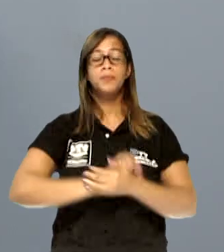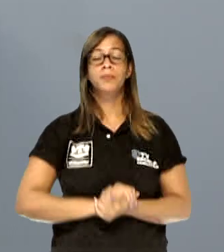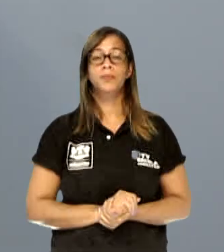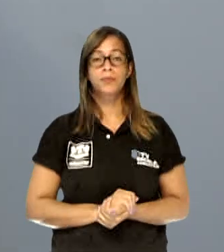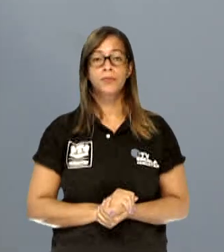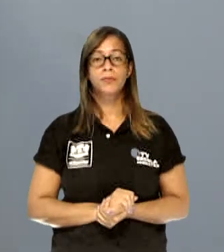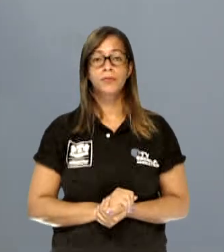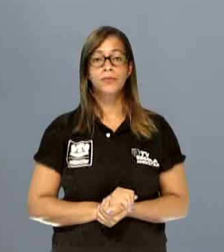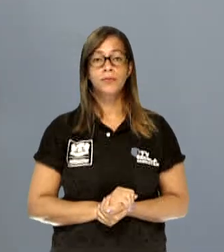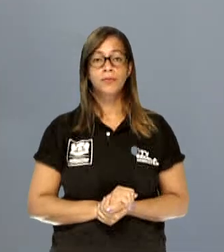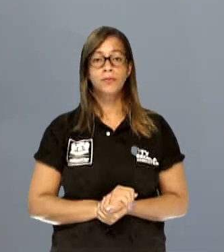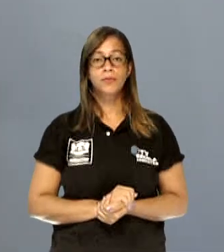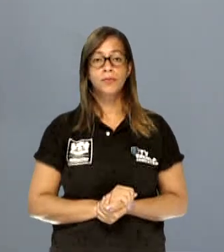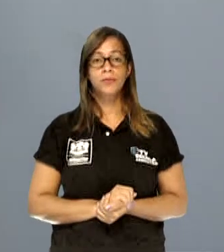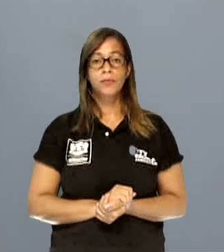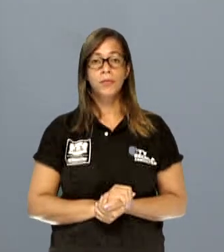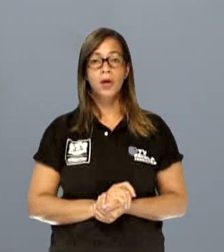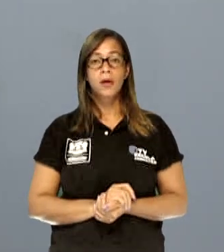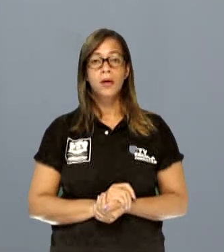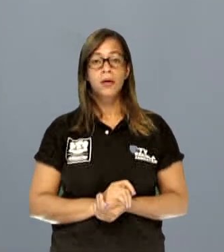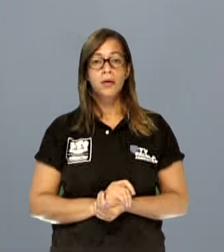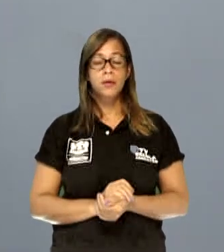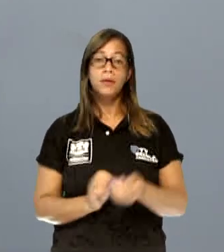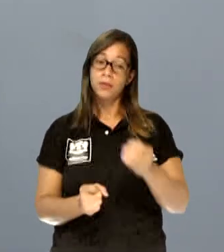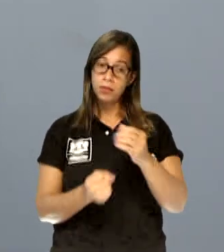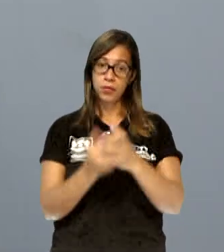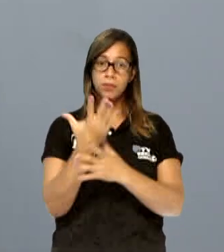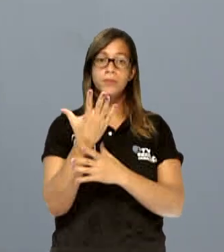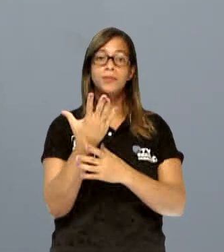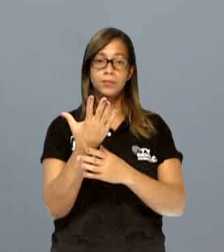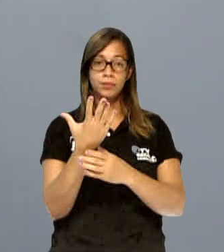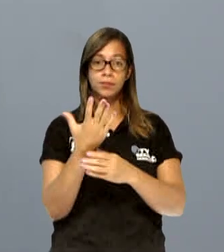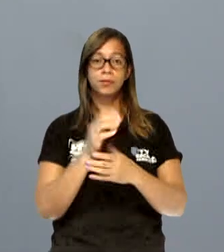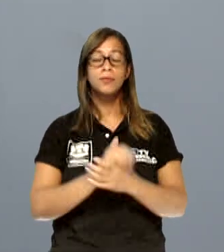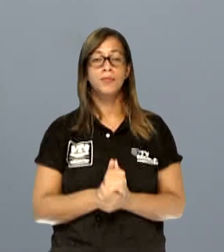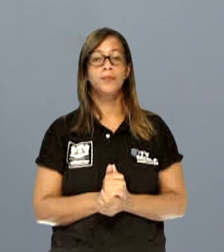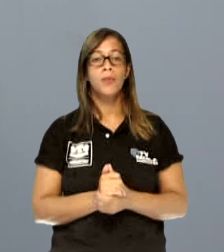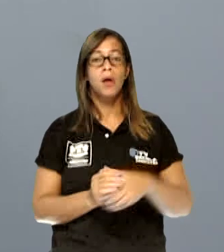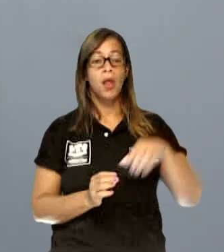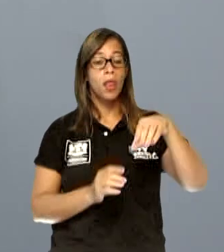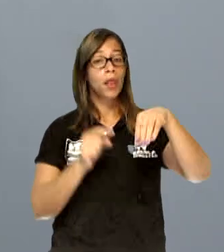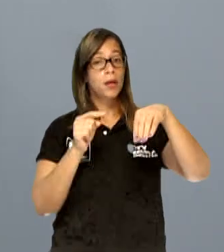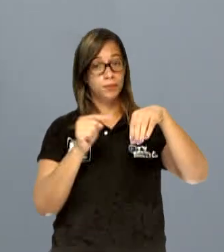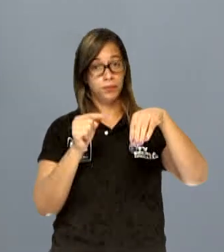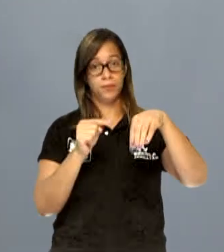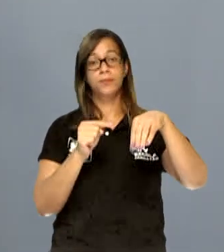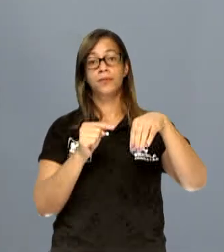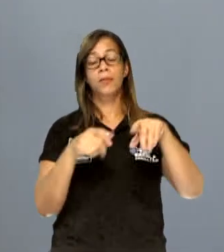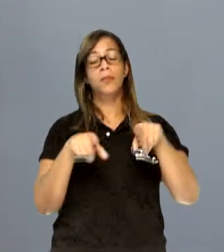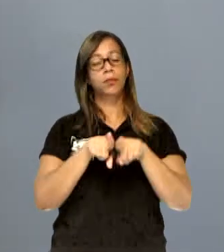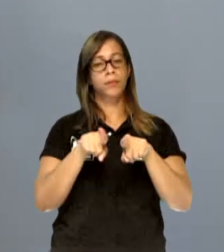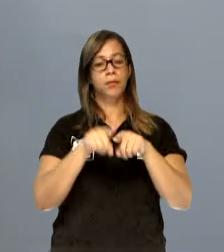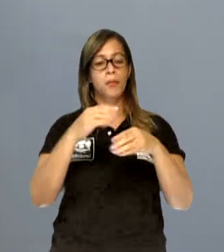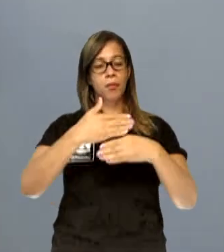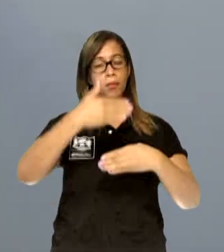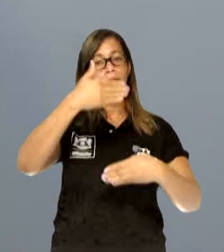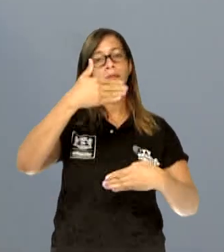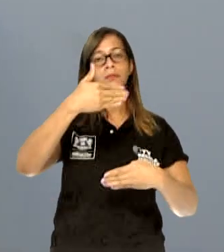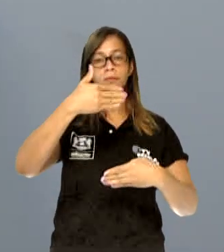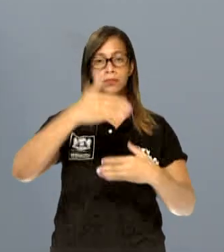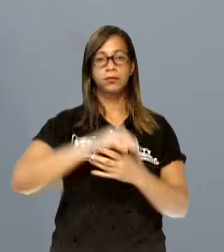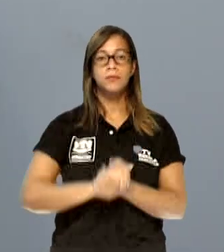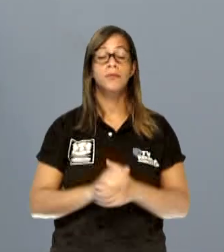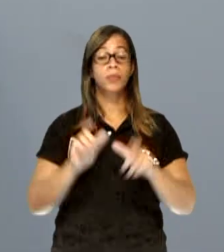eram feitas nas paredes e nos tetos de grutas e das cavernas. E esse parque também